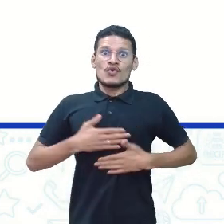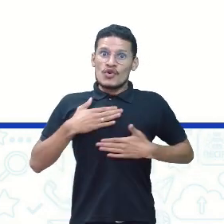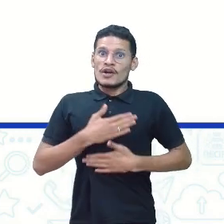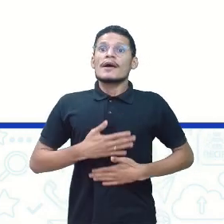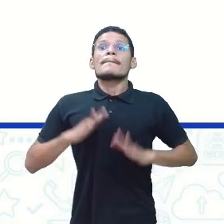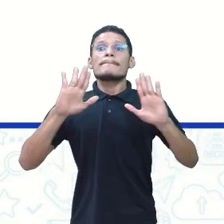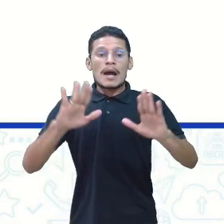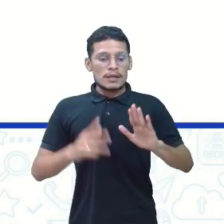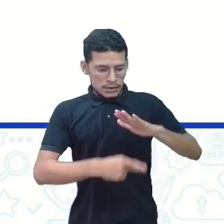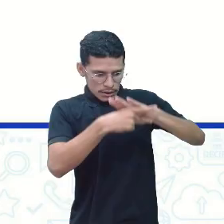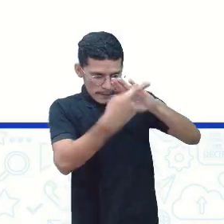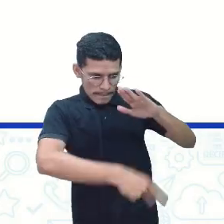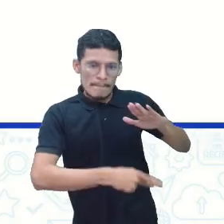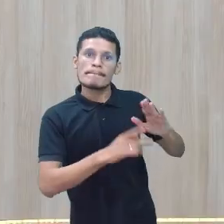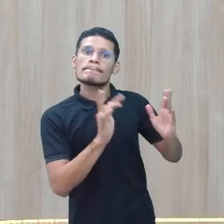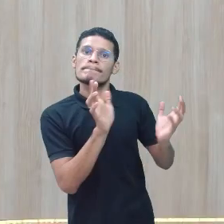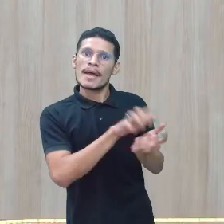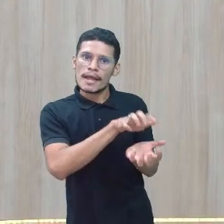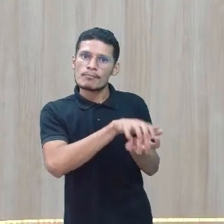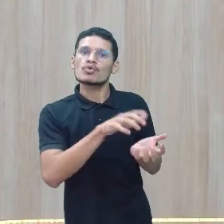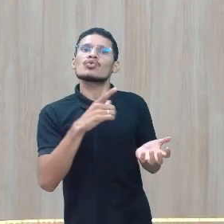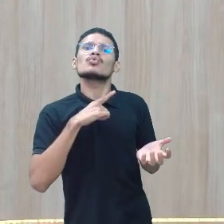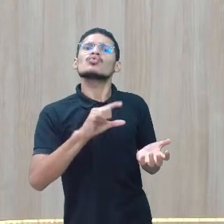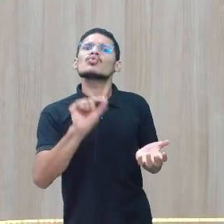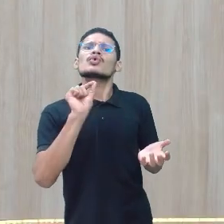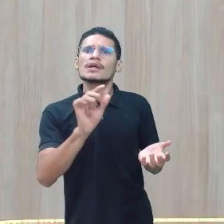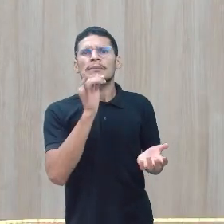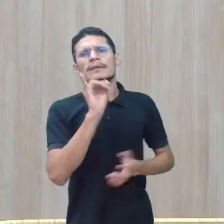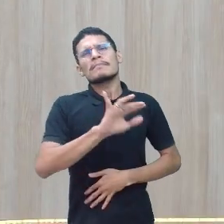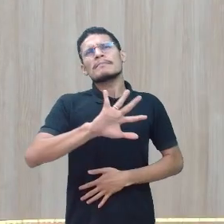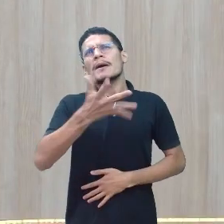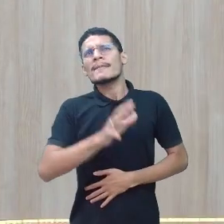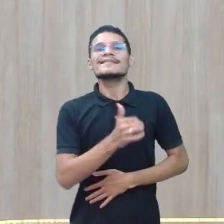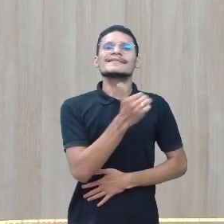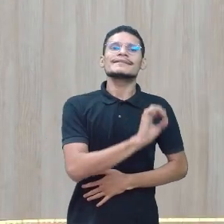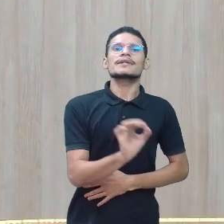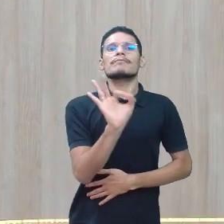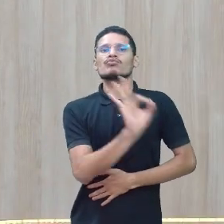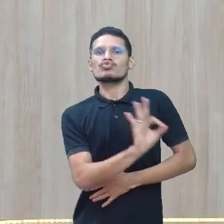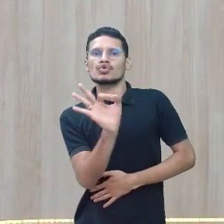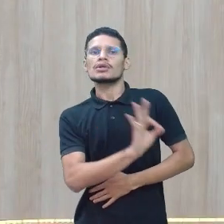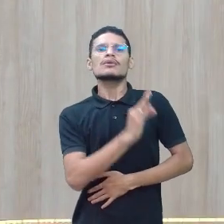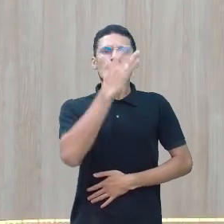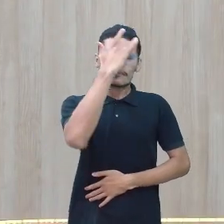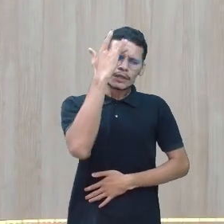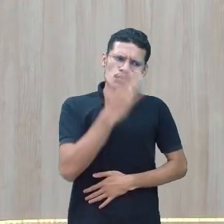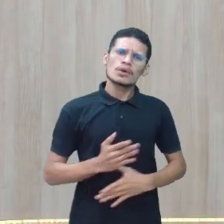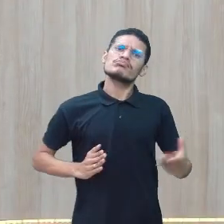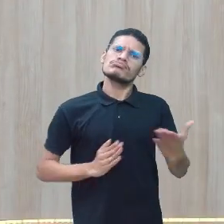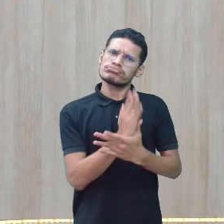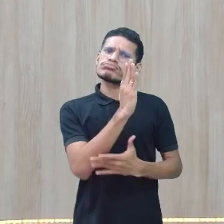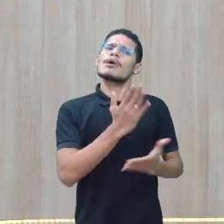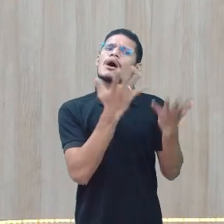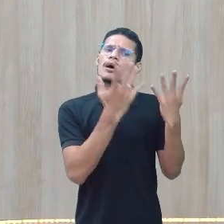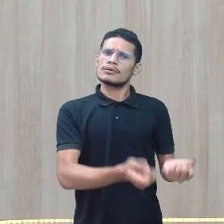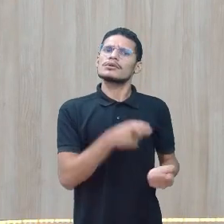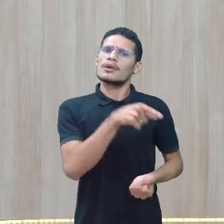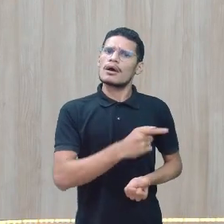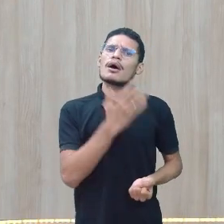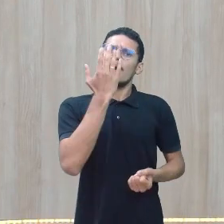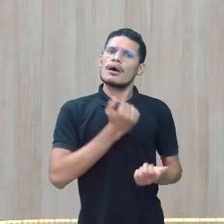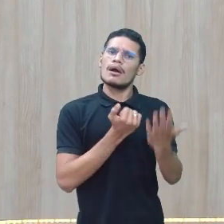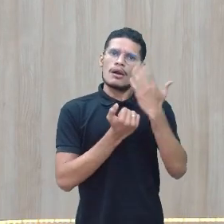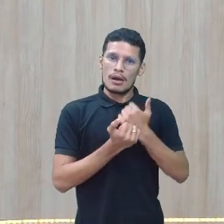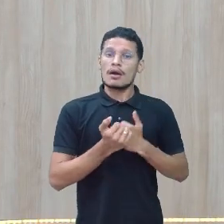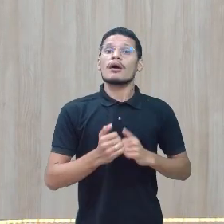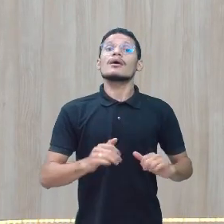no caso de Pernambuco eu poderia ter, né, poderia até estimar 100% de aprovação dessa comida, por